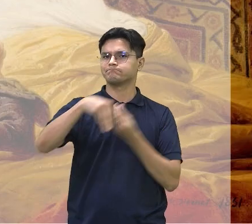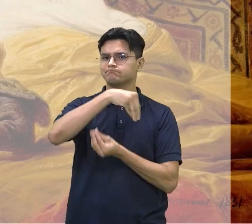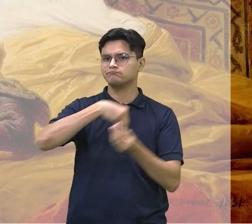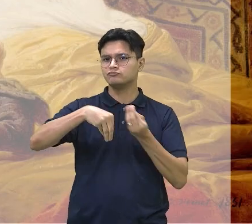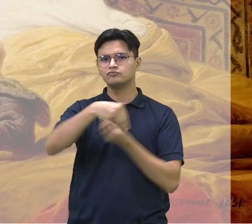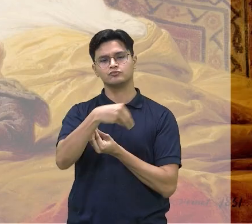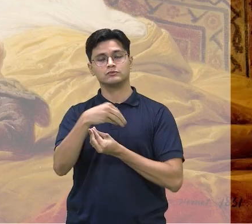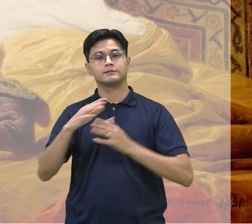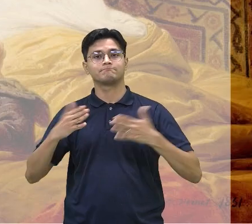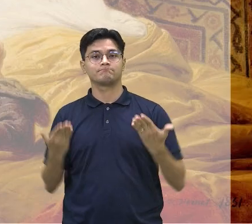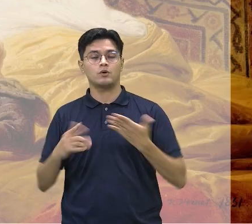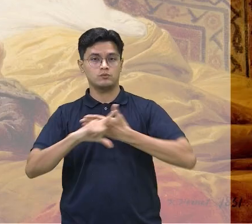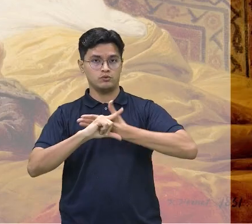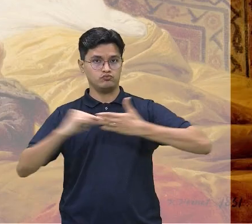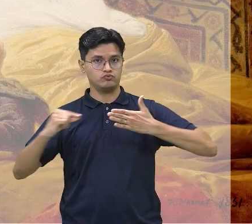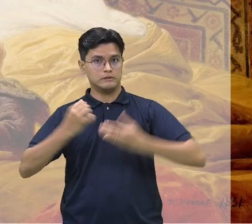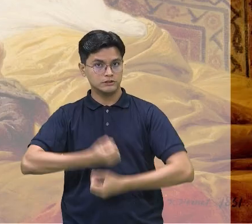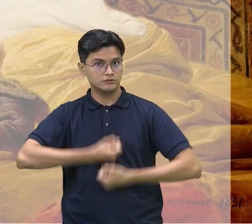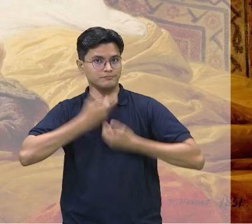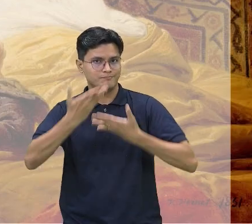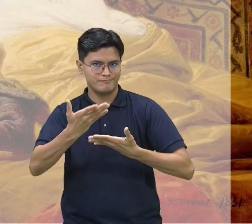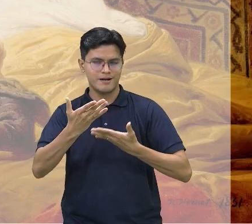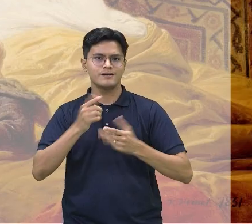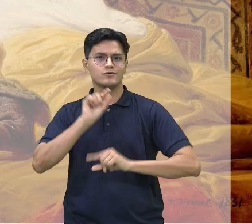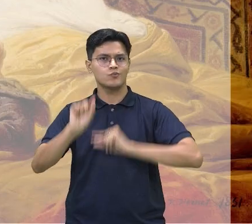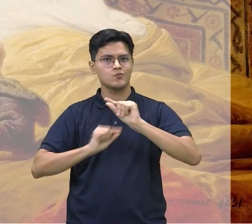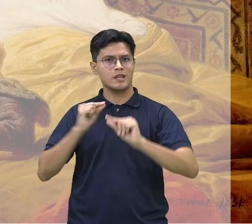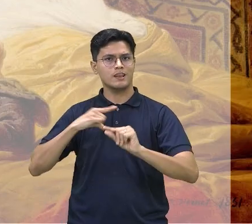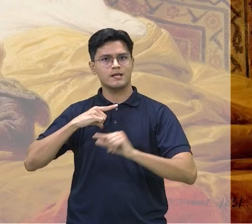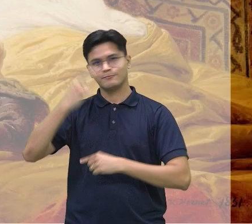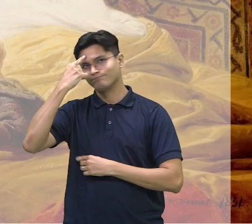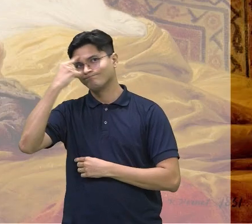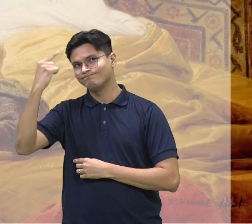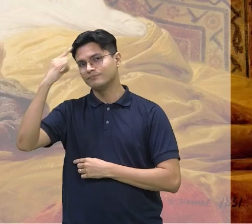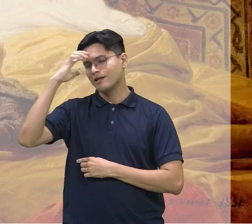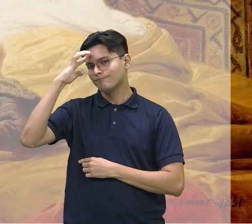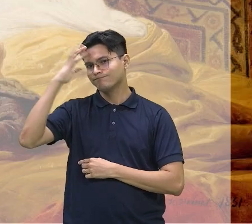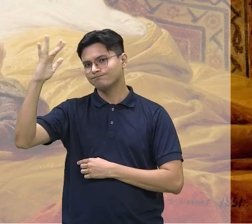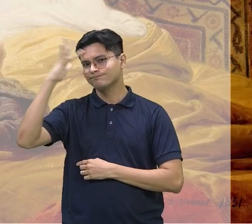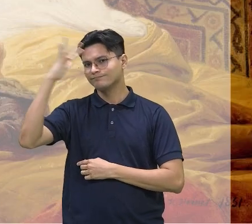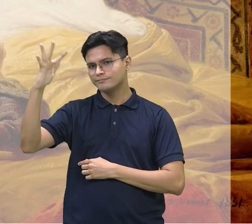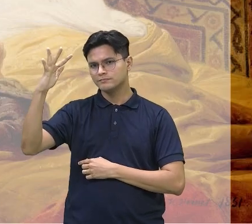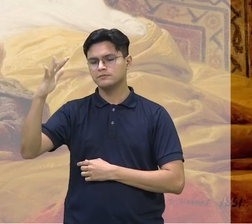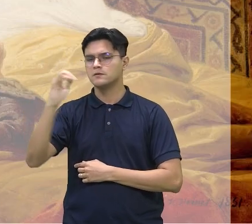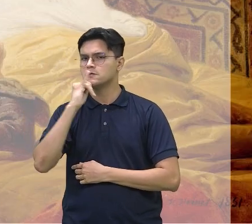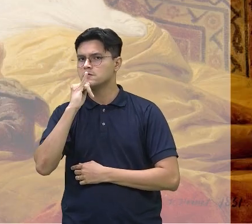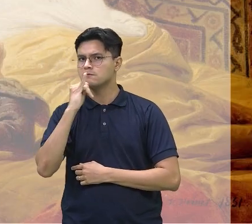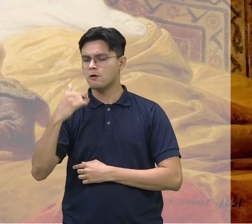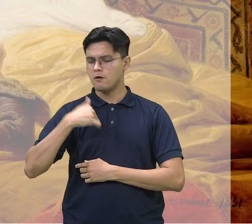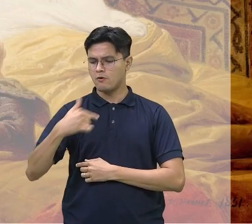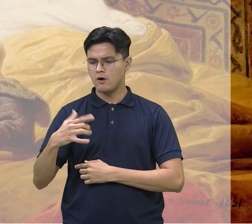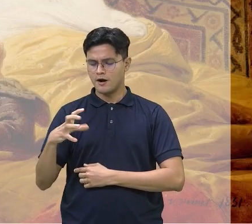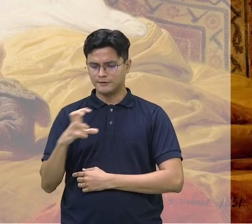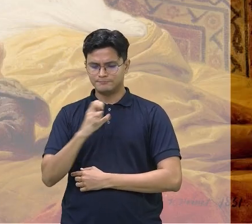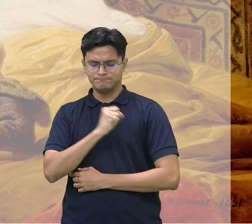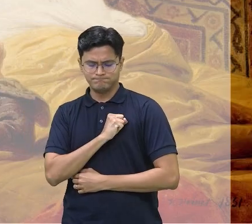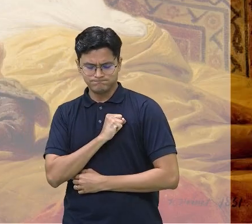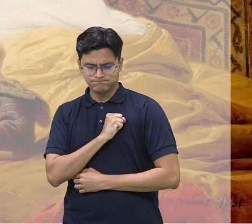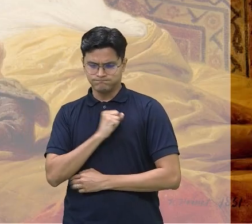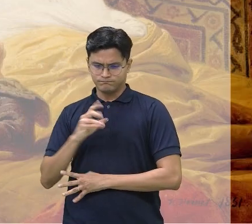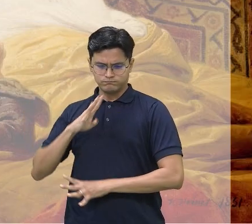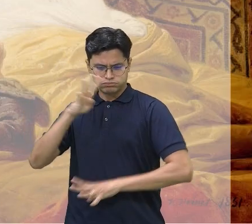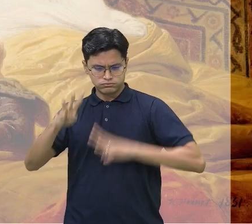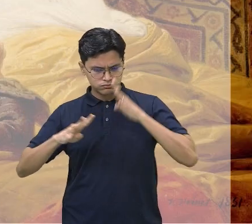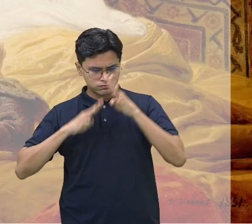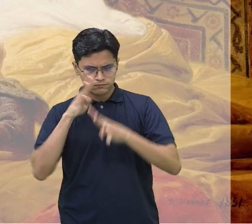tem essa idealização. Eu amo tanto que eu me entrego, estou disposto até a morrer por